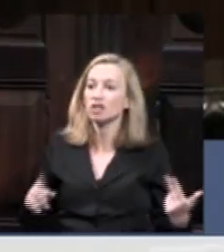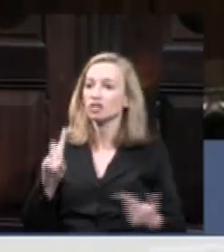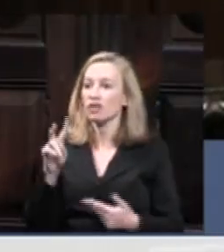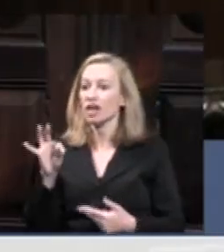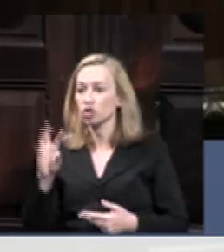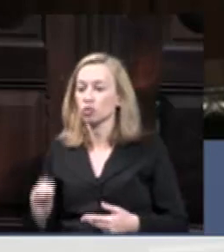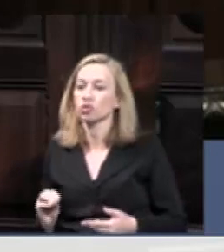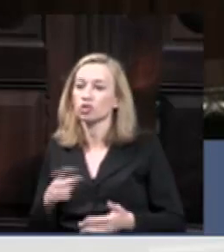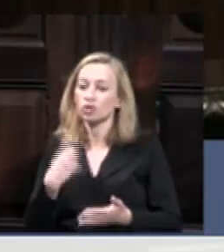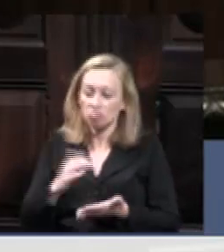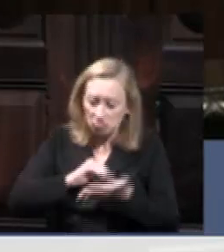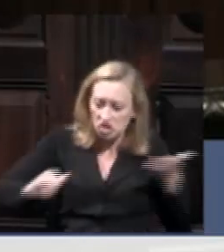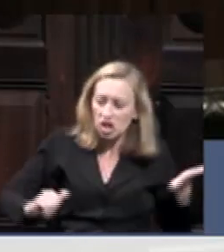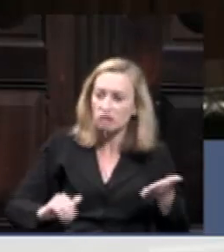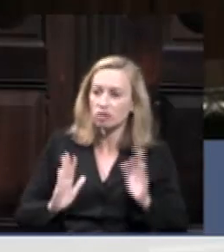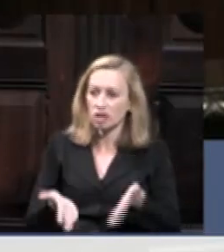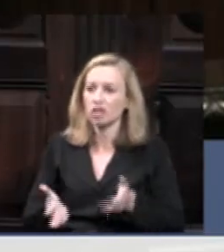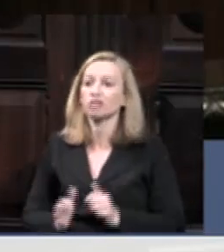aqui,